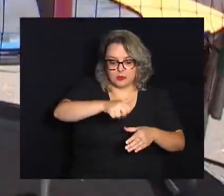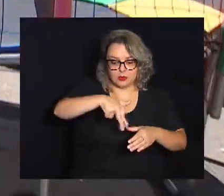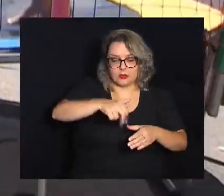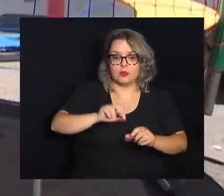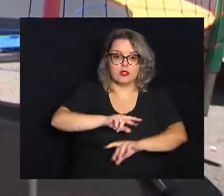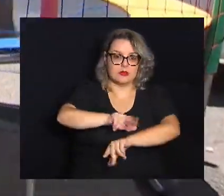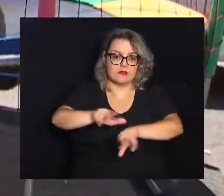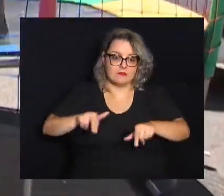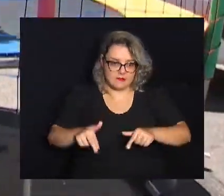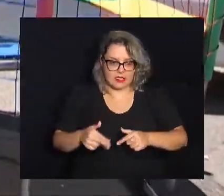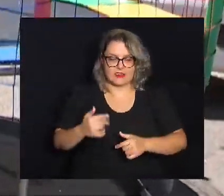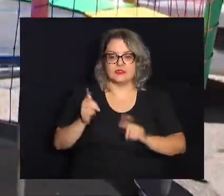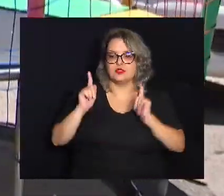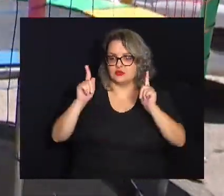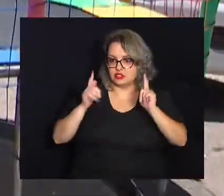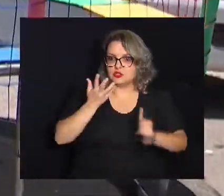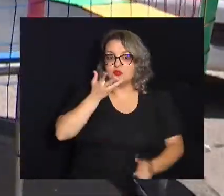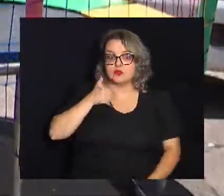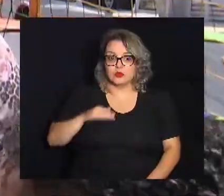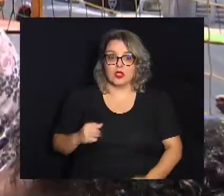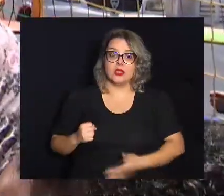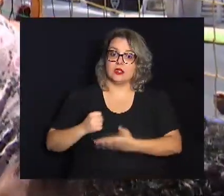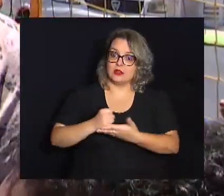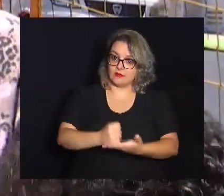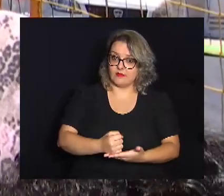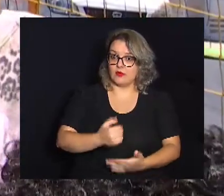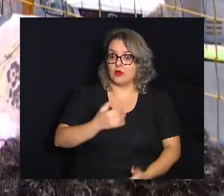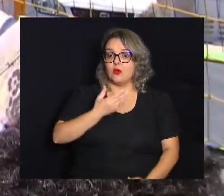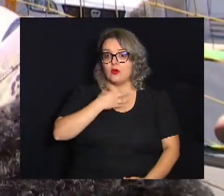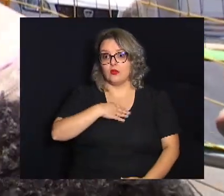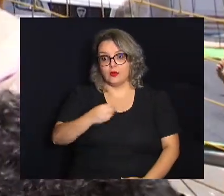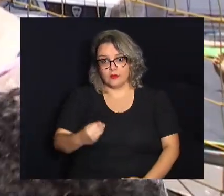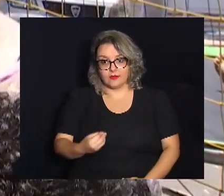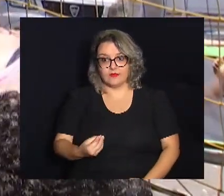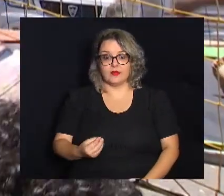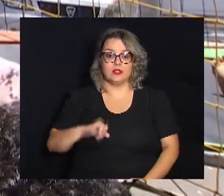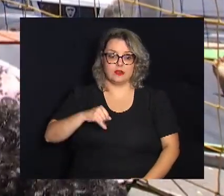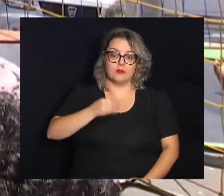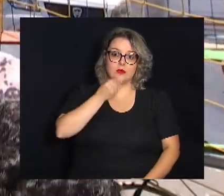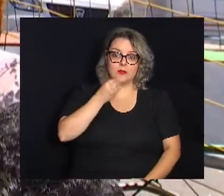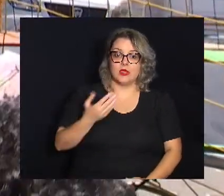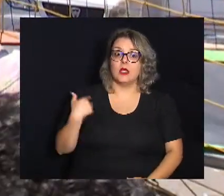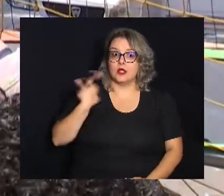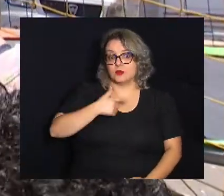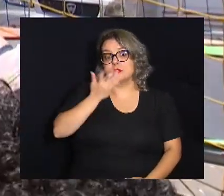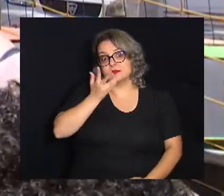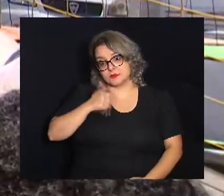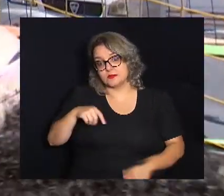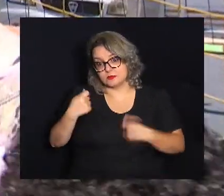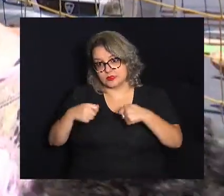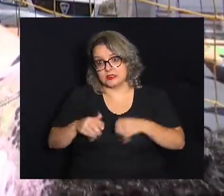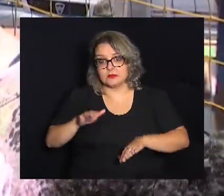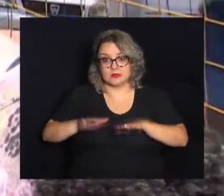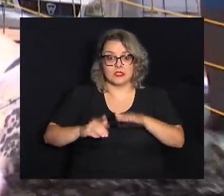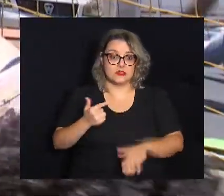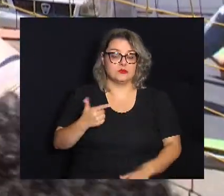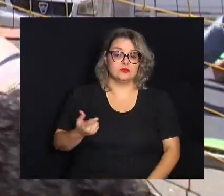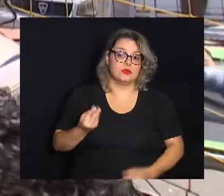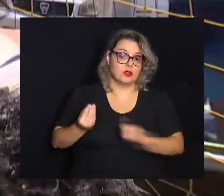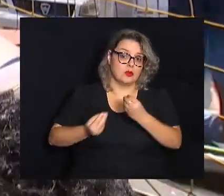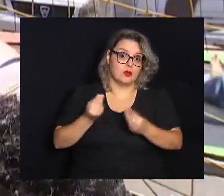seu filho e aproveitou a oportunidade. Nossas crianças aqui precisam bastante desse divertimento. Às vezes a gente não tem condições, né,